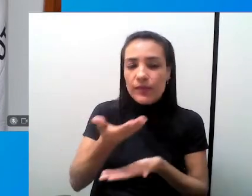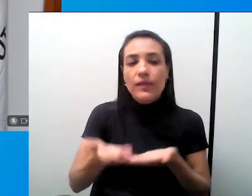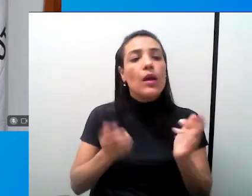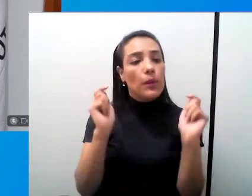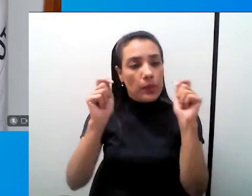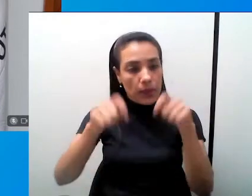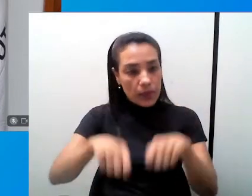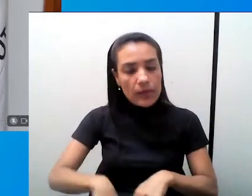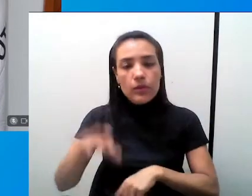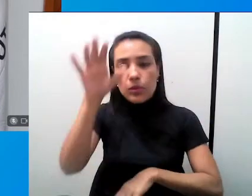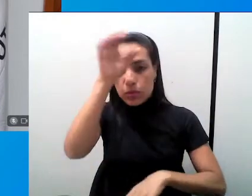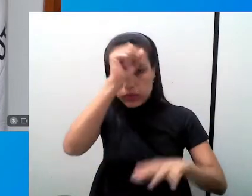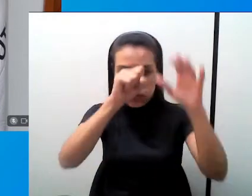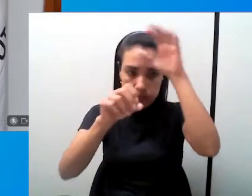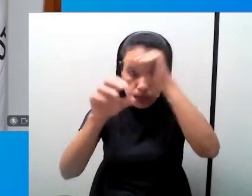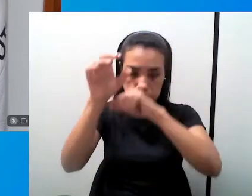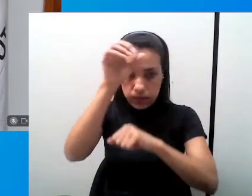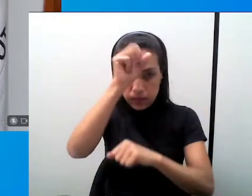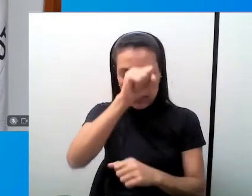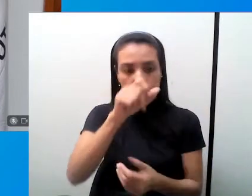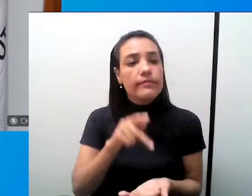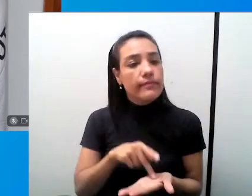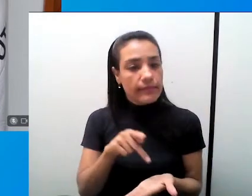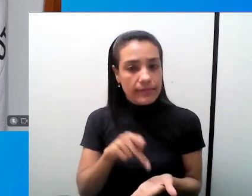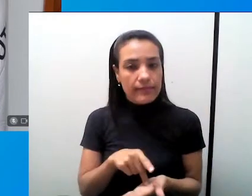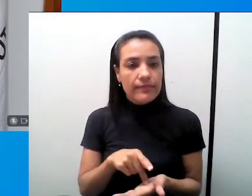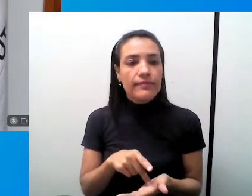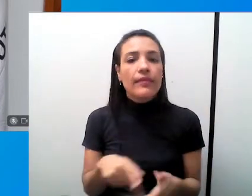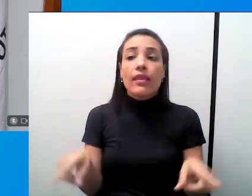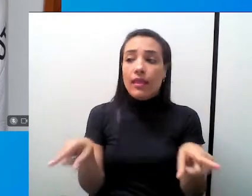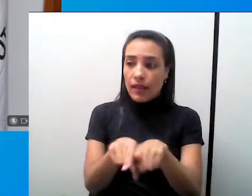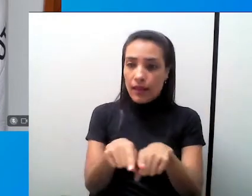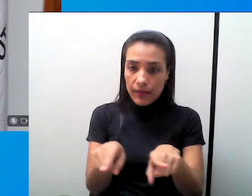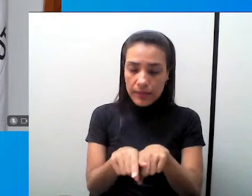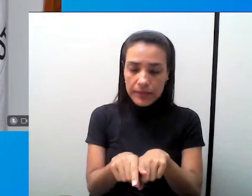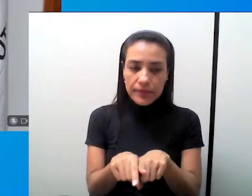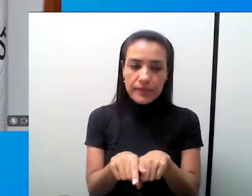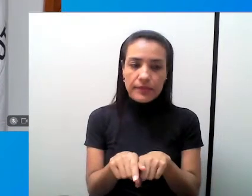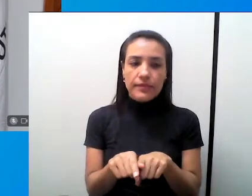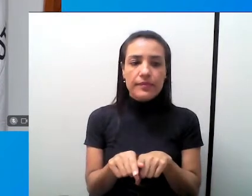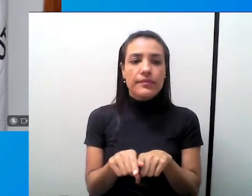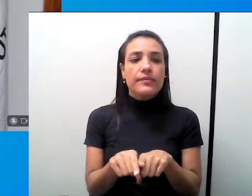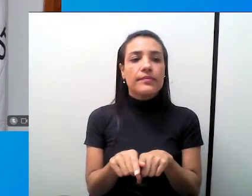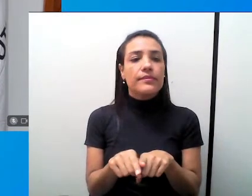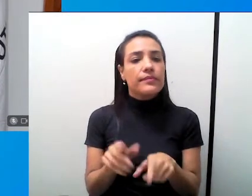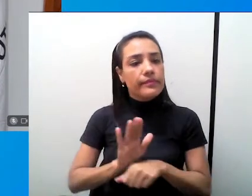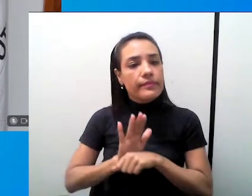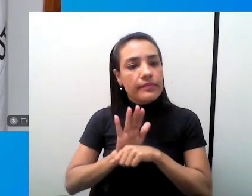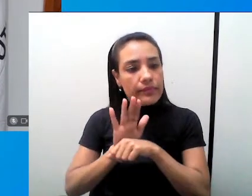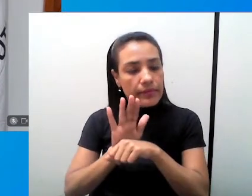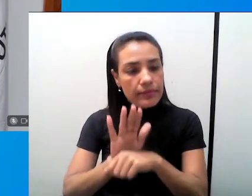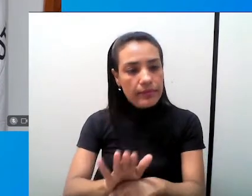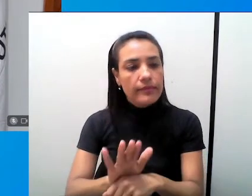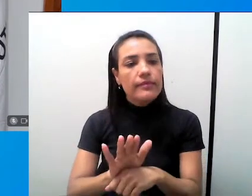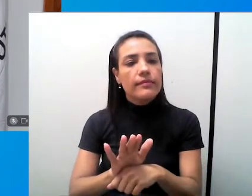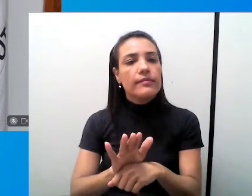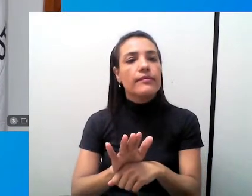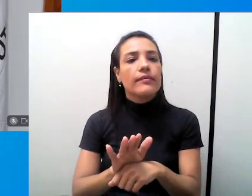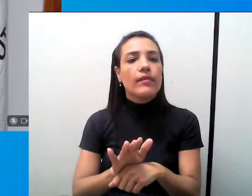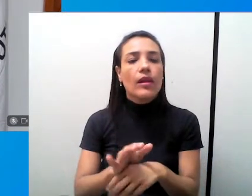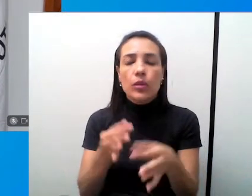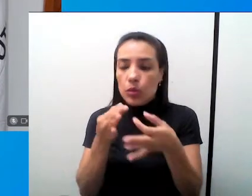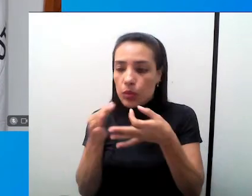possa aprender bastante, né? A gente possa também contribuir com as falas,